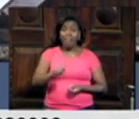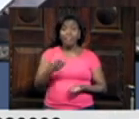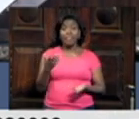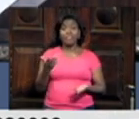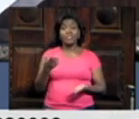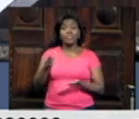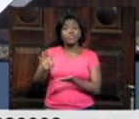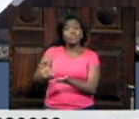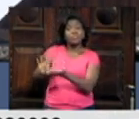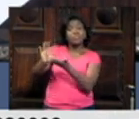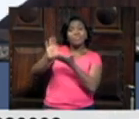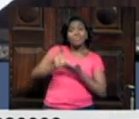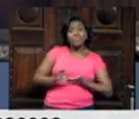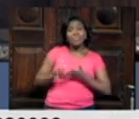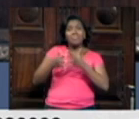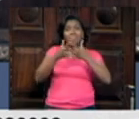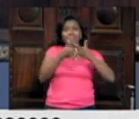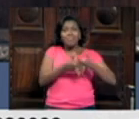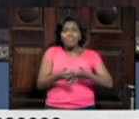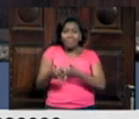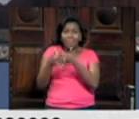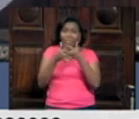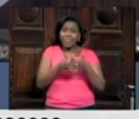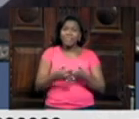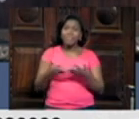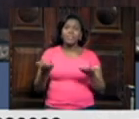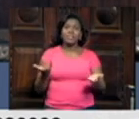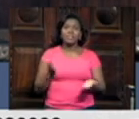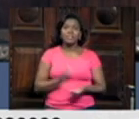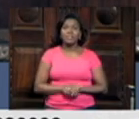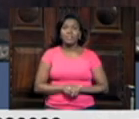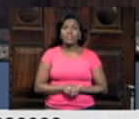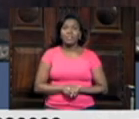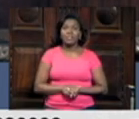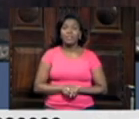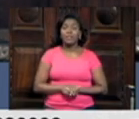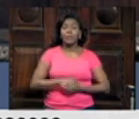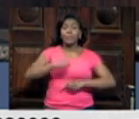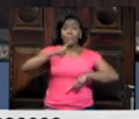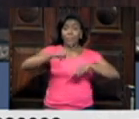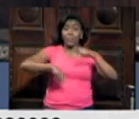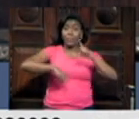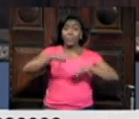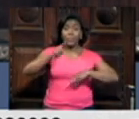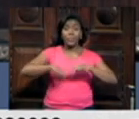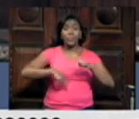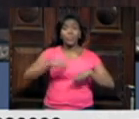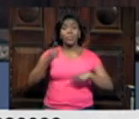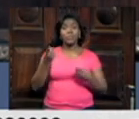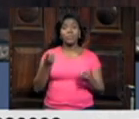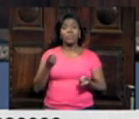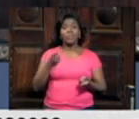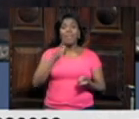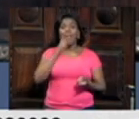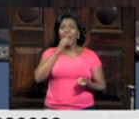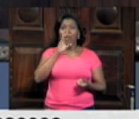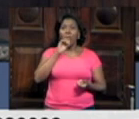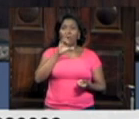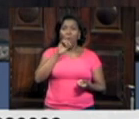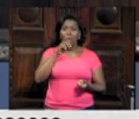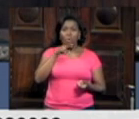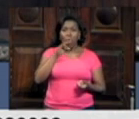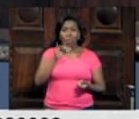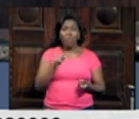importação de máquinas, nós temos aqui a questão, né, de produtos como água de colônia,